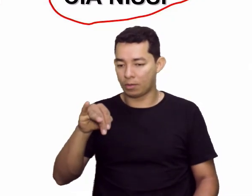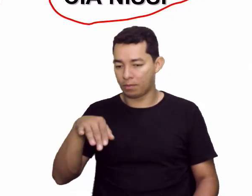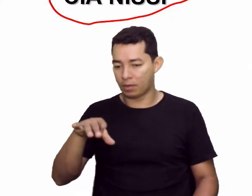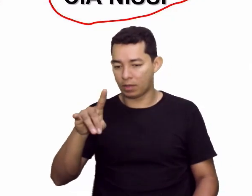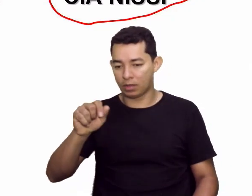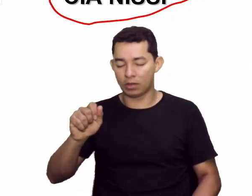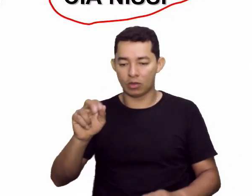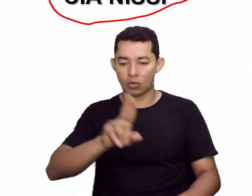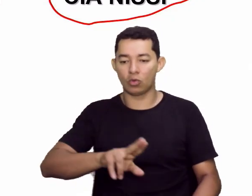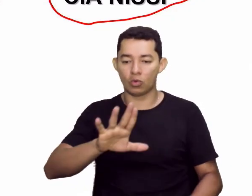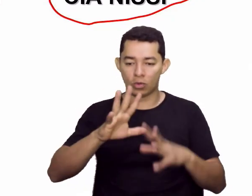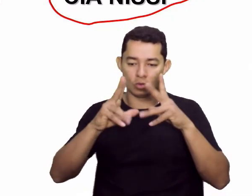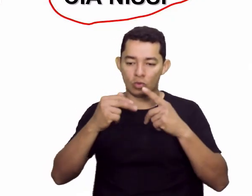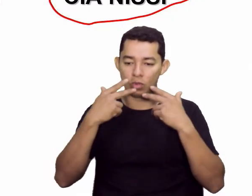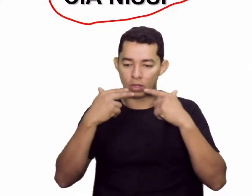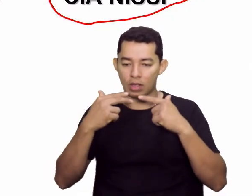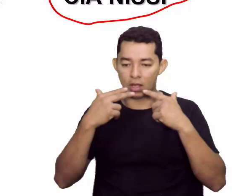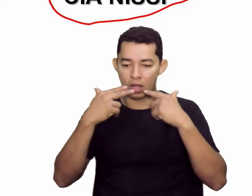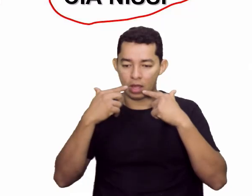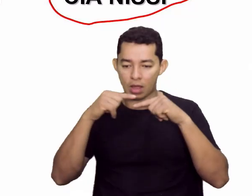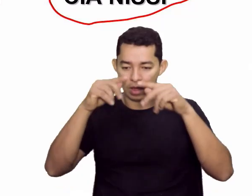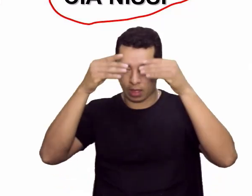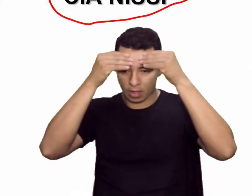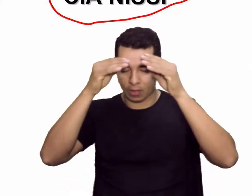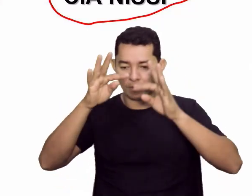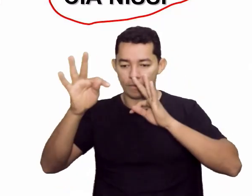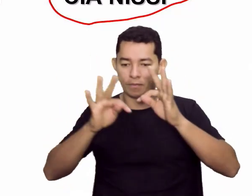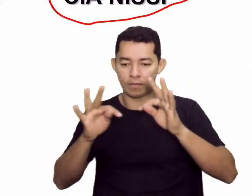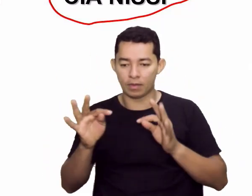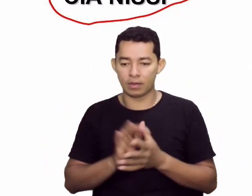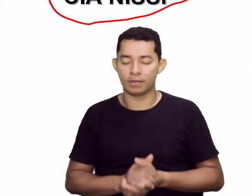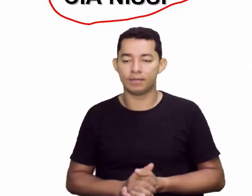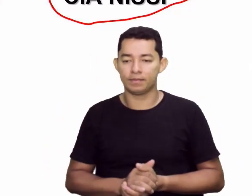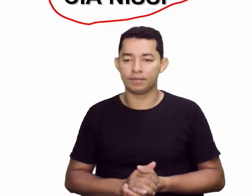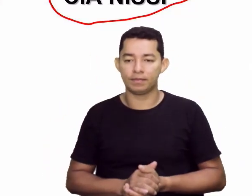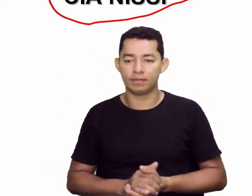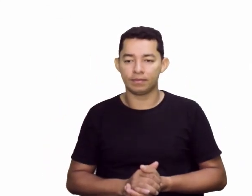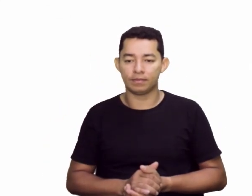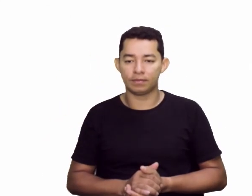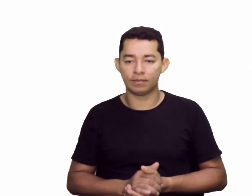todas as linguagens tecnológicas disponíveis. Tá?